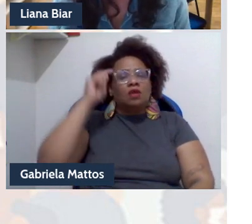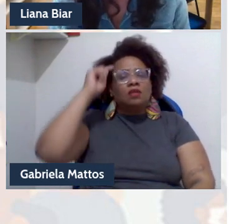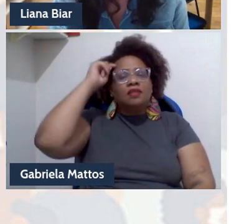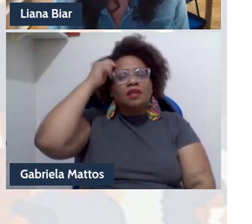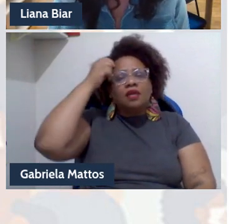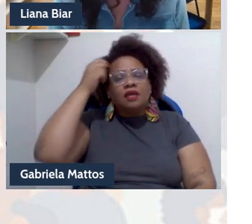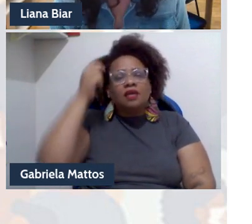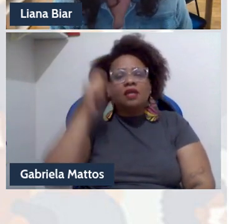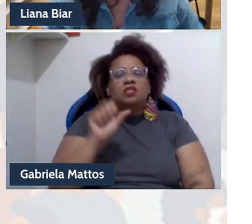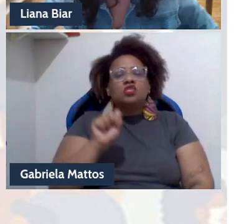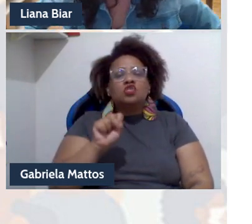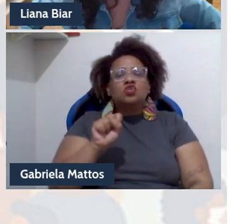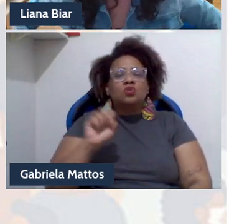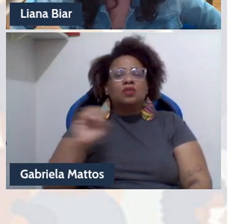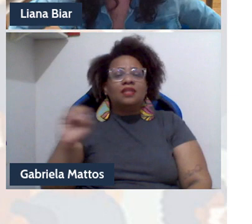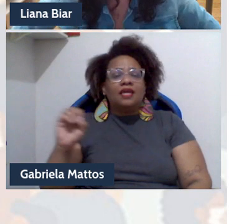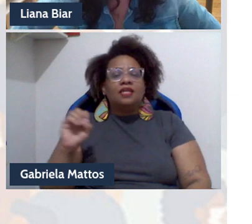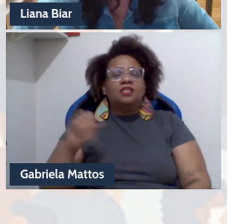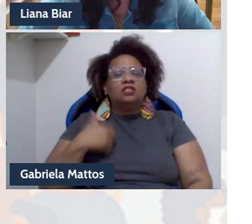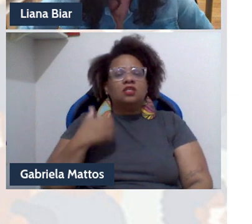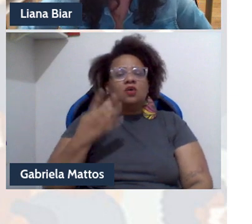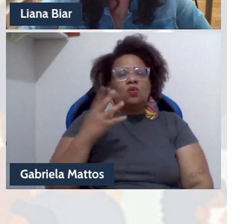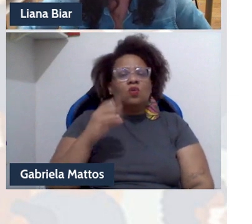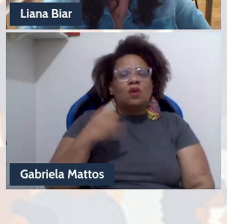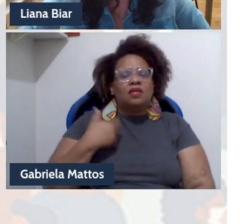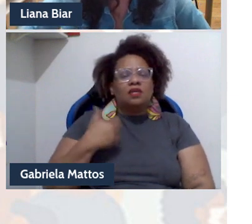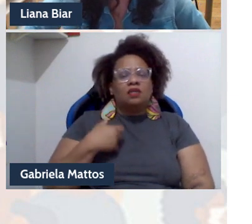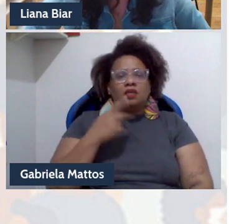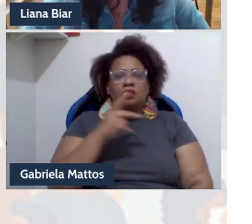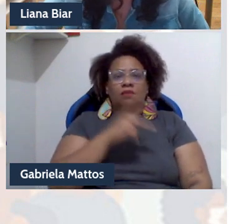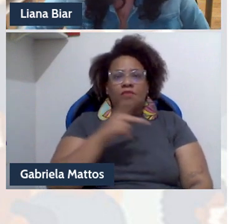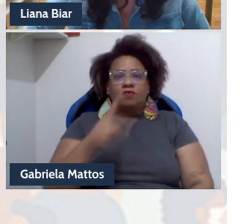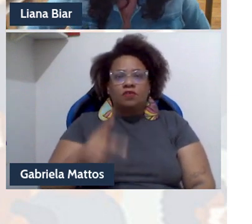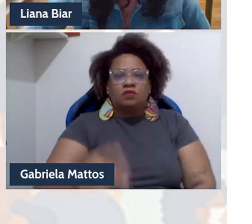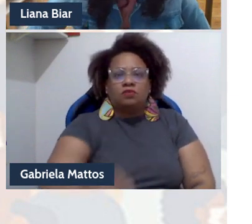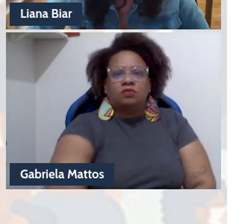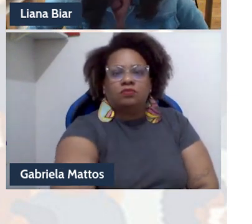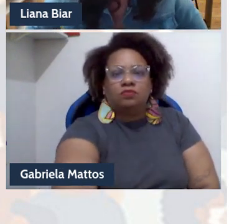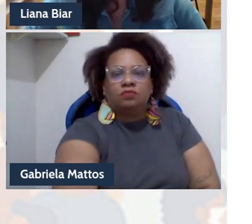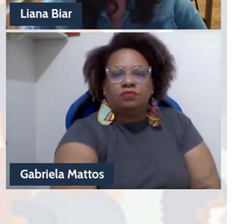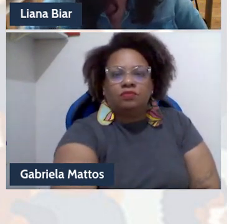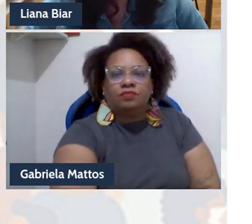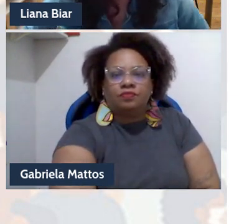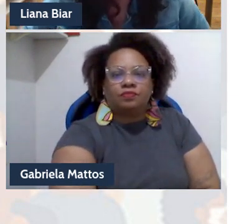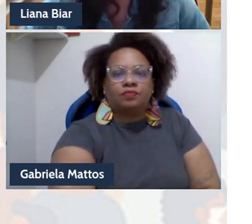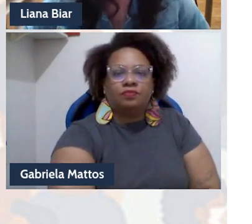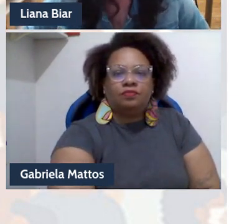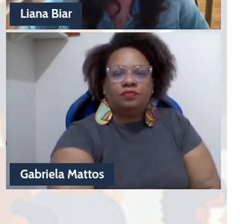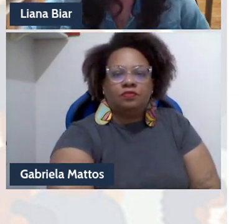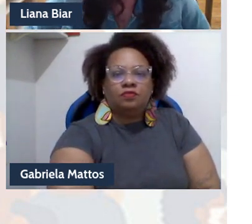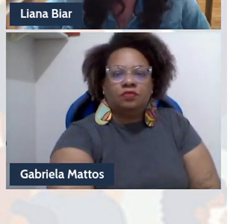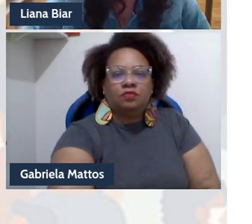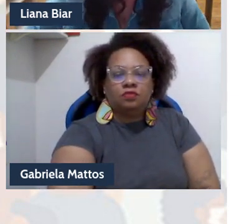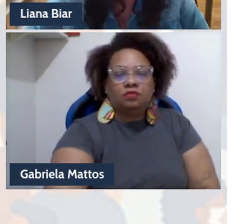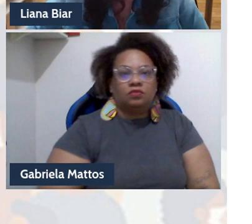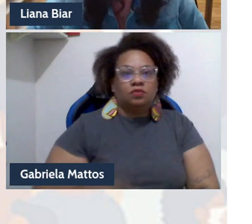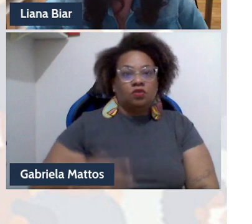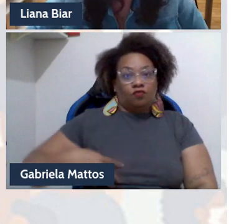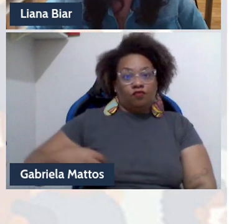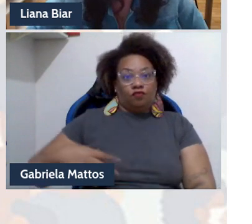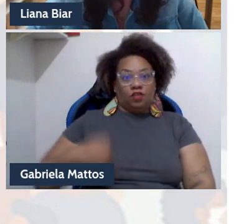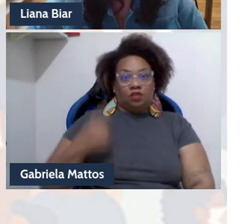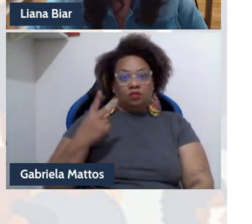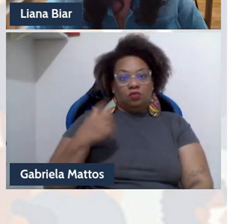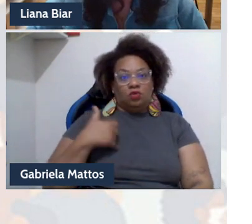anos, é professora de educação infantil de uma instituição particular do Rio de Janeiro, mãe de um filho de 2 anos, na época da pandemia, e